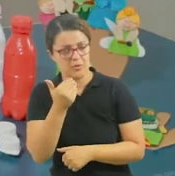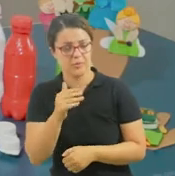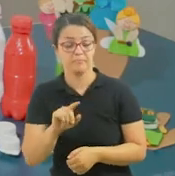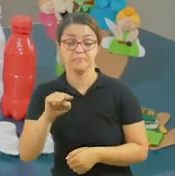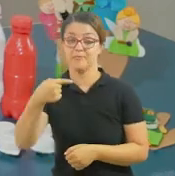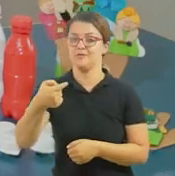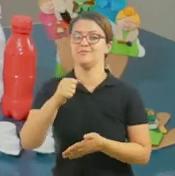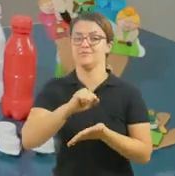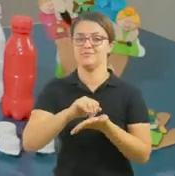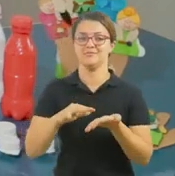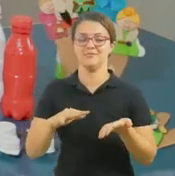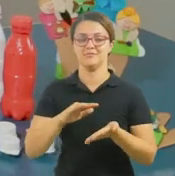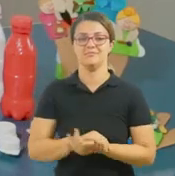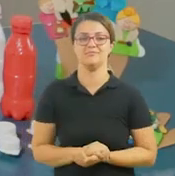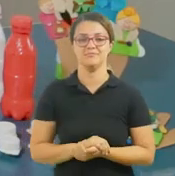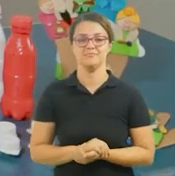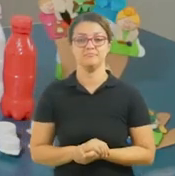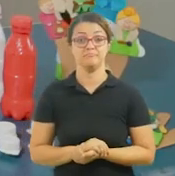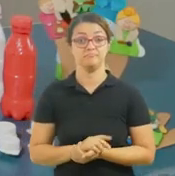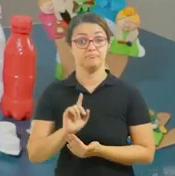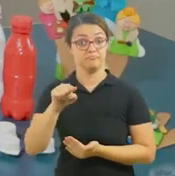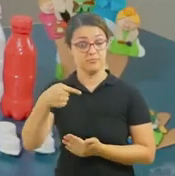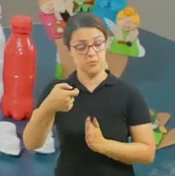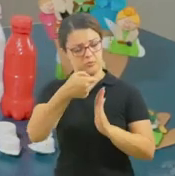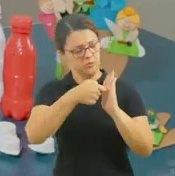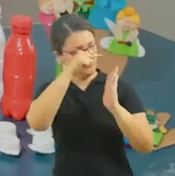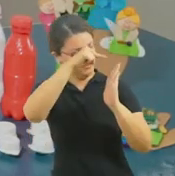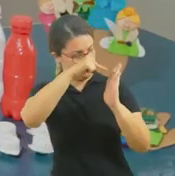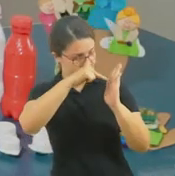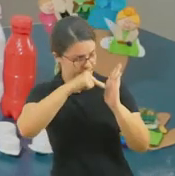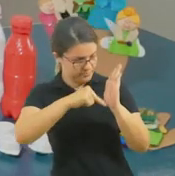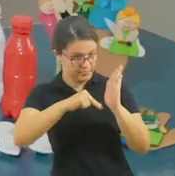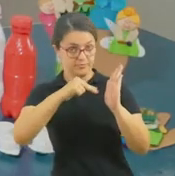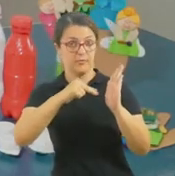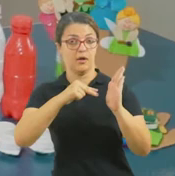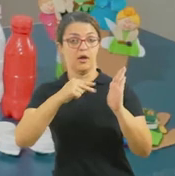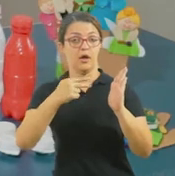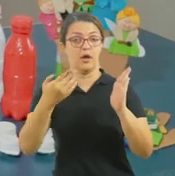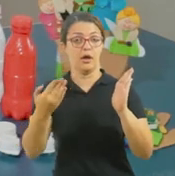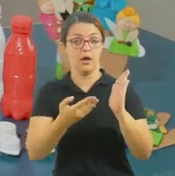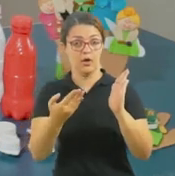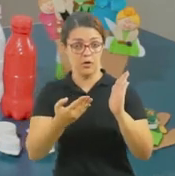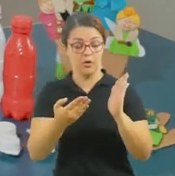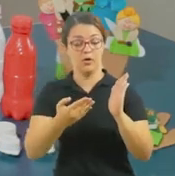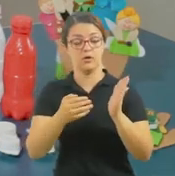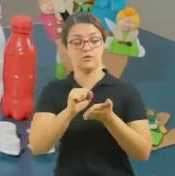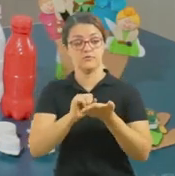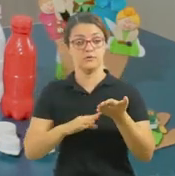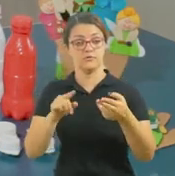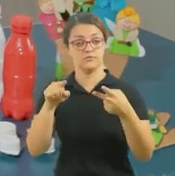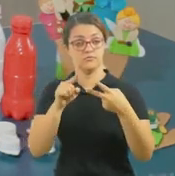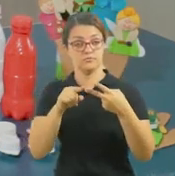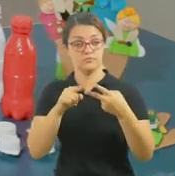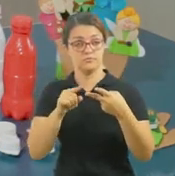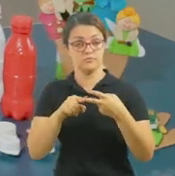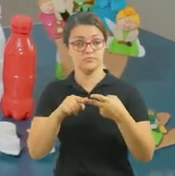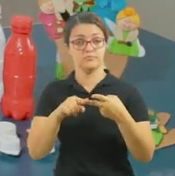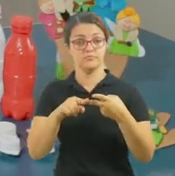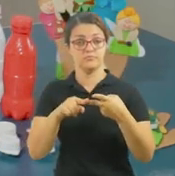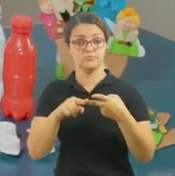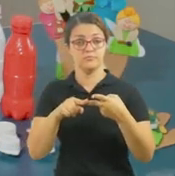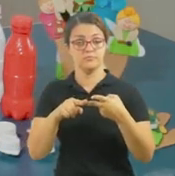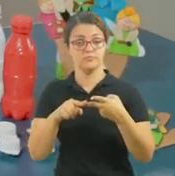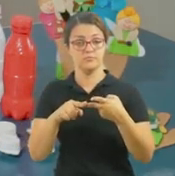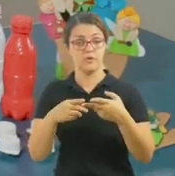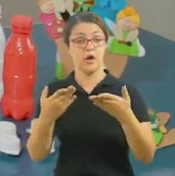próxima atividade. Depois de fazer a leitura, vamos agora à atividade 2. Agora você vai